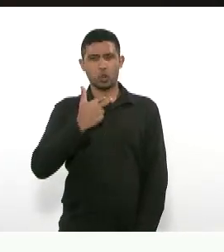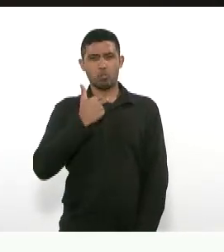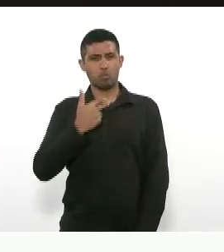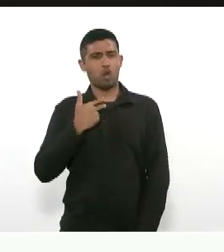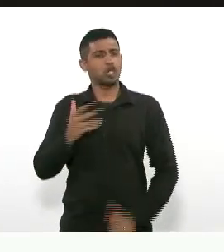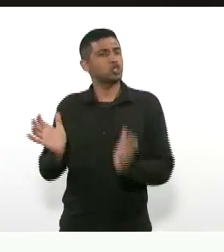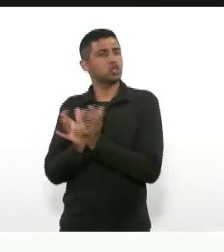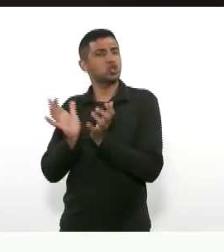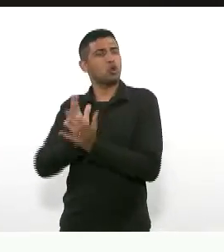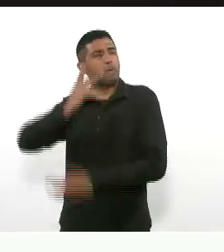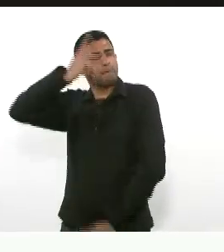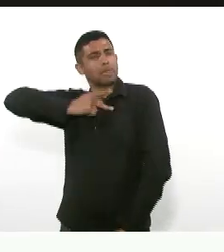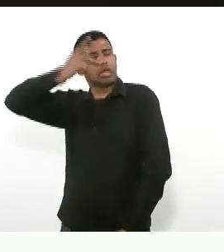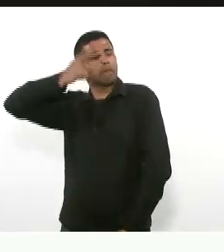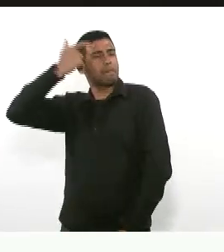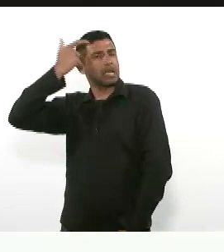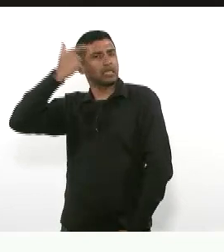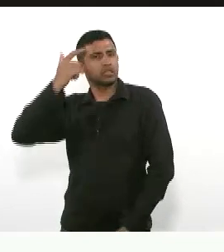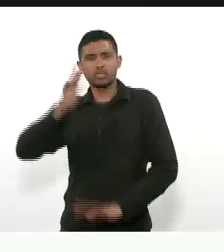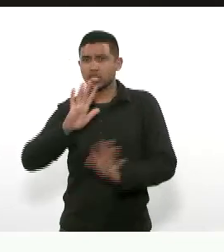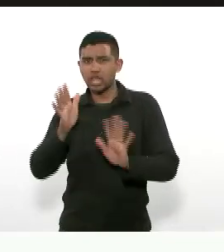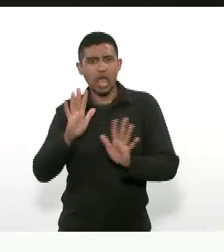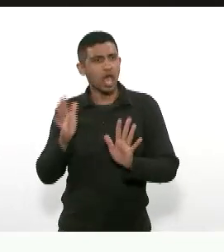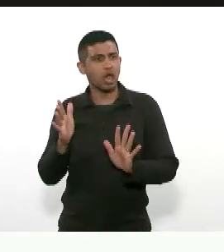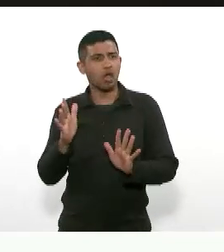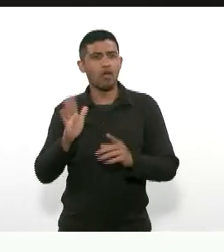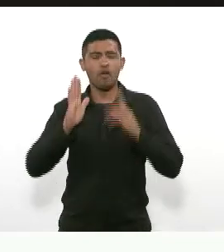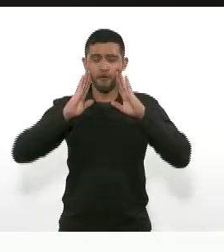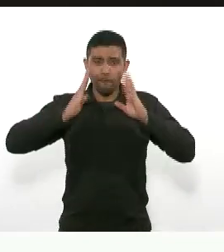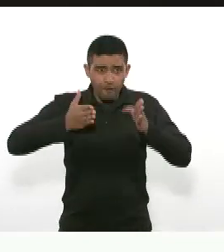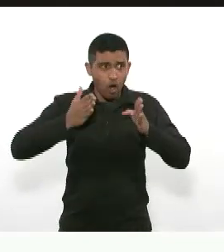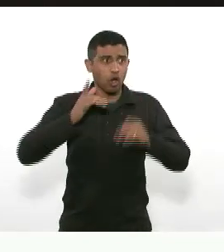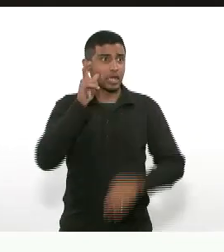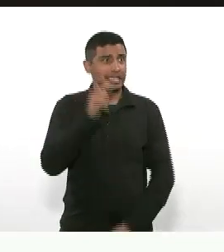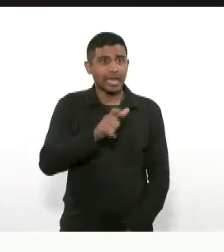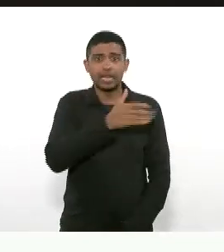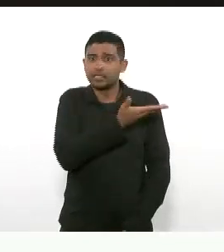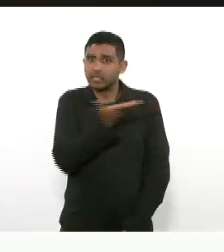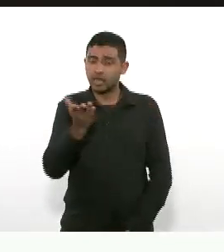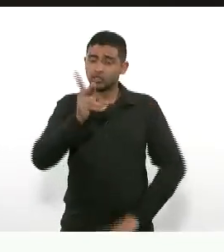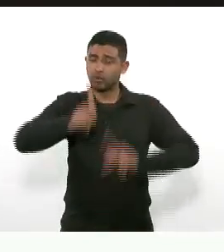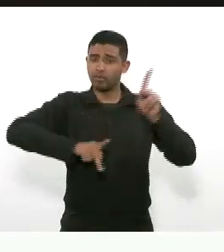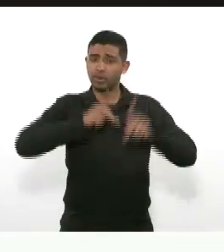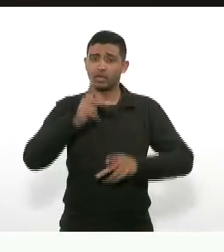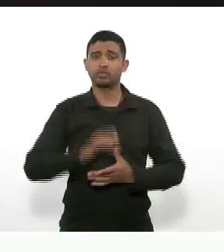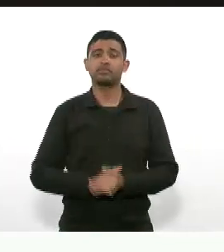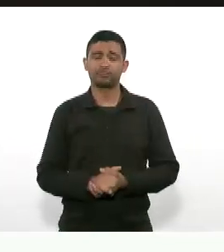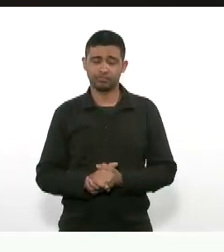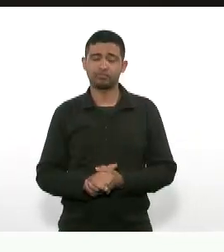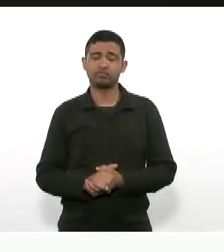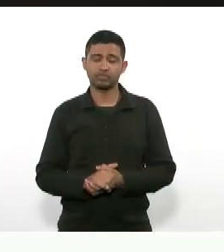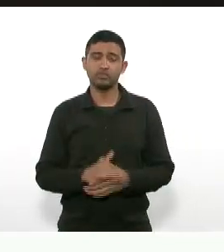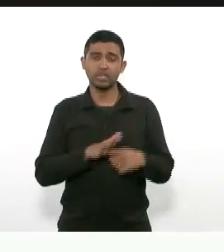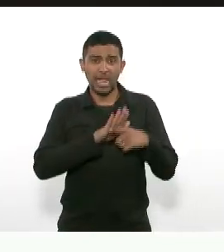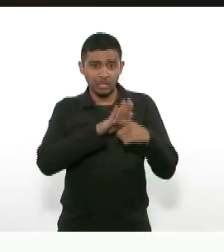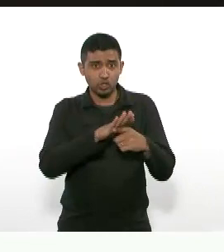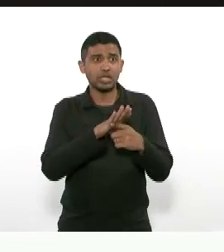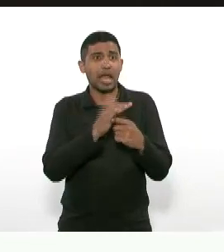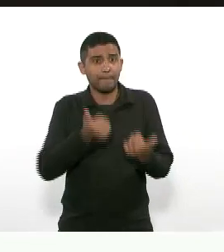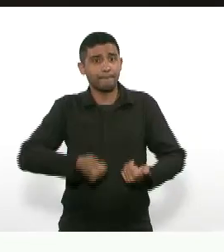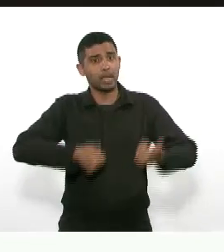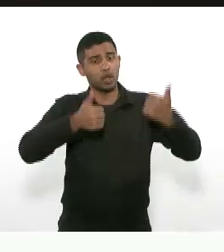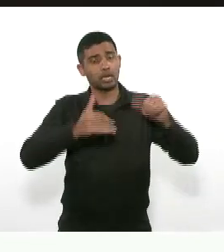apartidária, porque é uma coisa que vem para a população, é uma coisa que vai trazer maior segurança para a